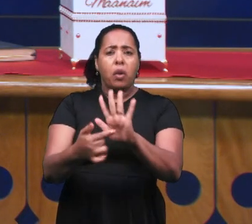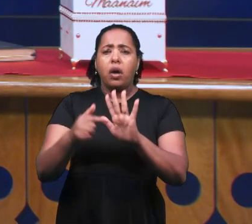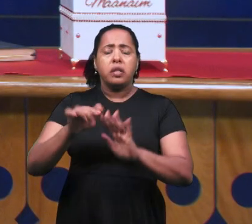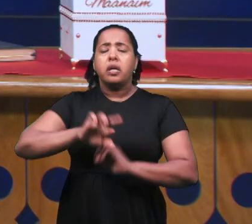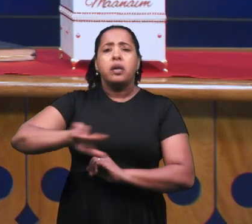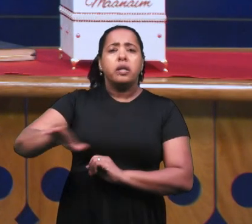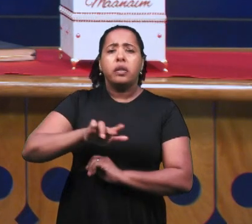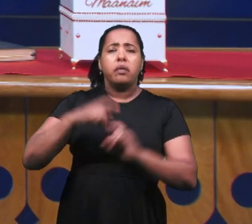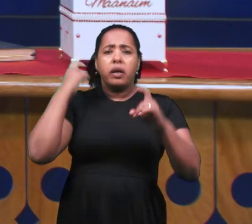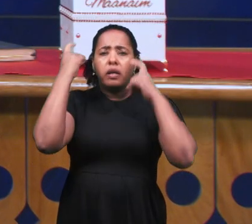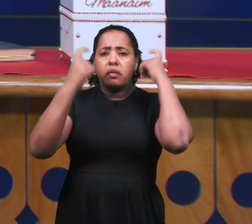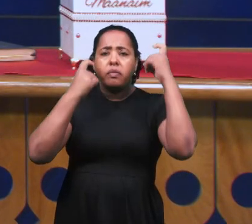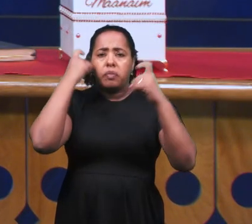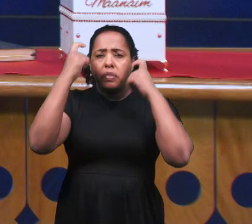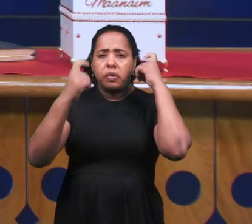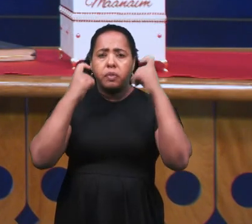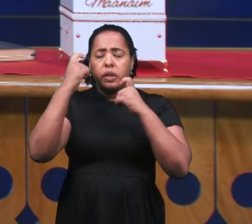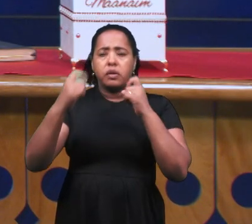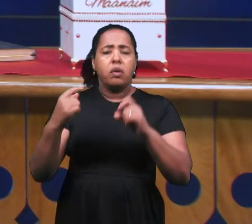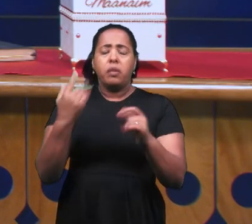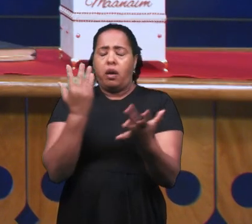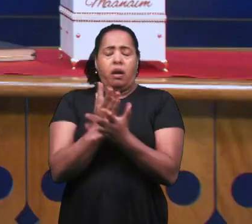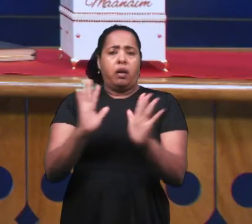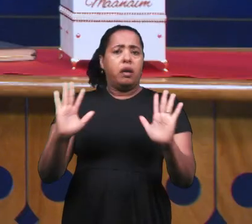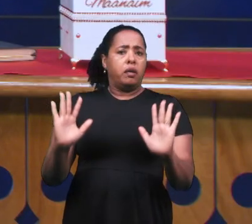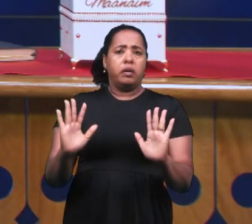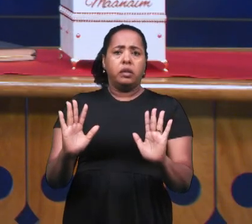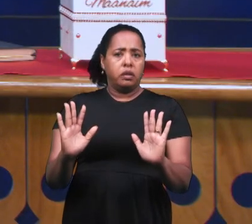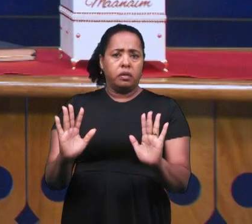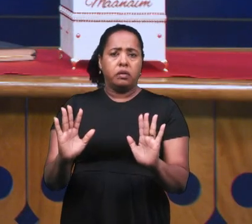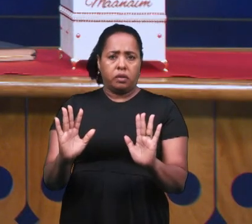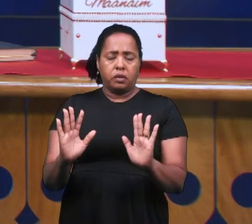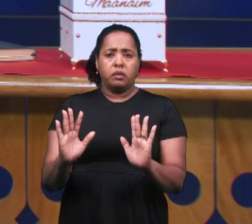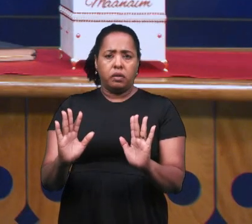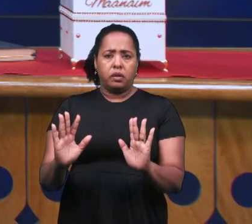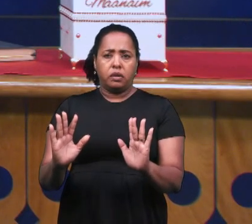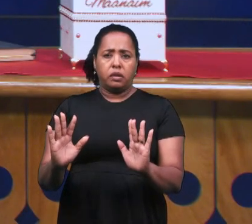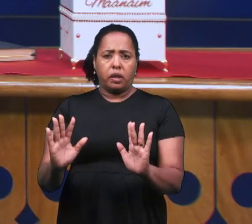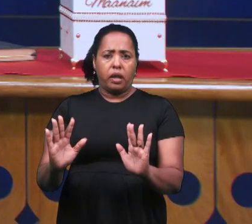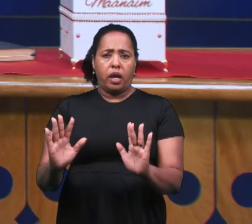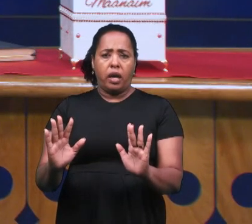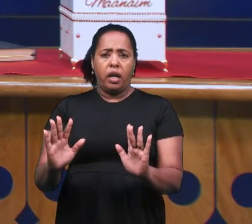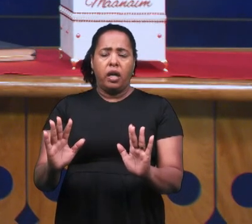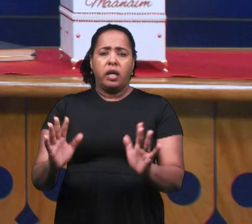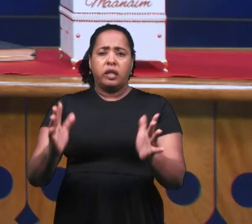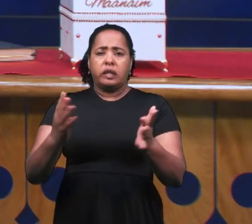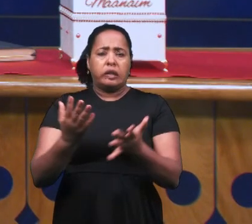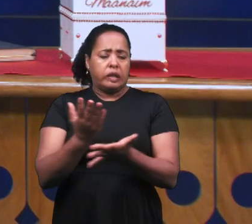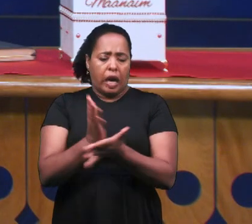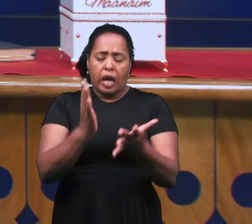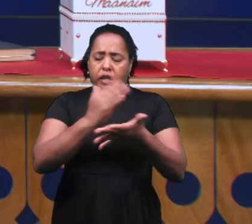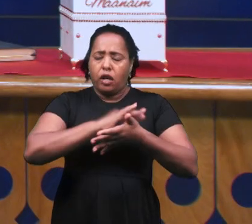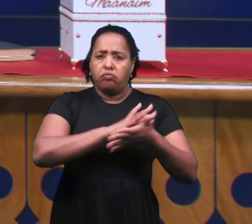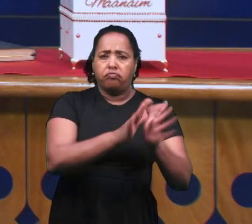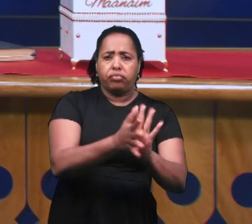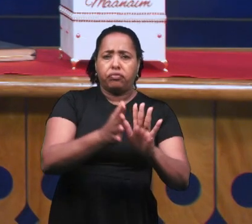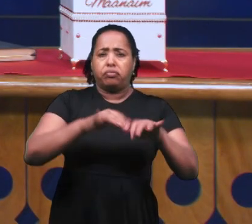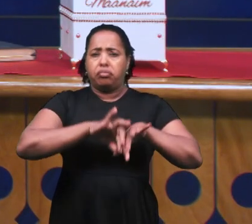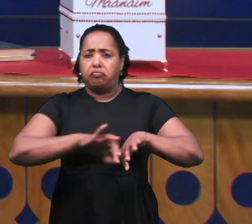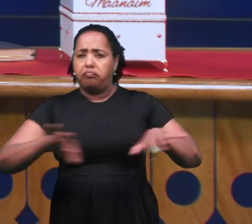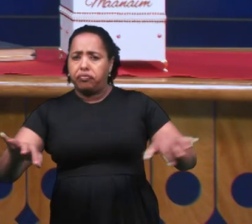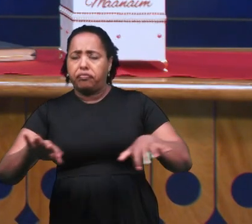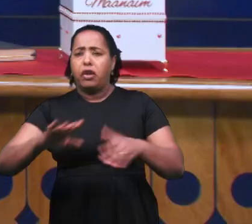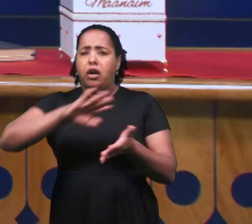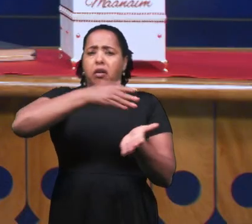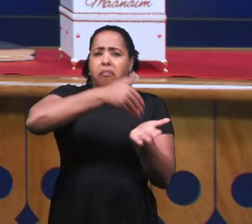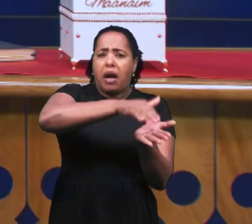isso. Não existe isso, porque isso acabou. As igrejas estão todas desfeitas aí, vendendo templo, e não tem mais jovem,